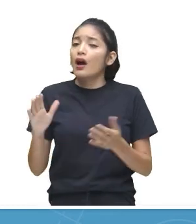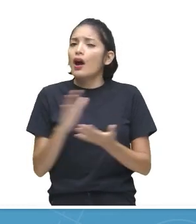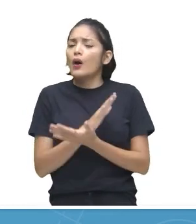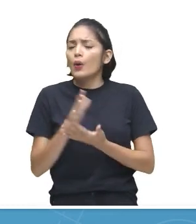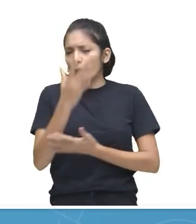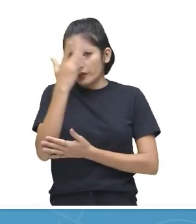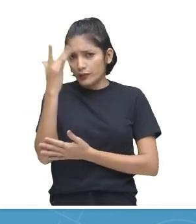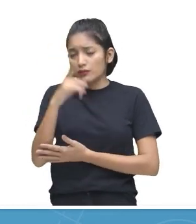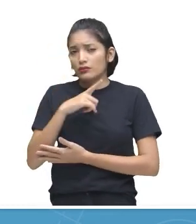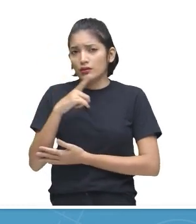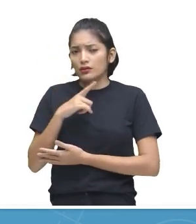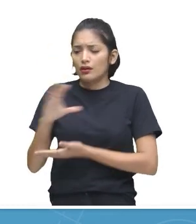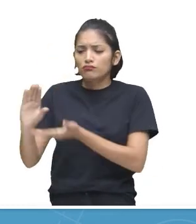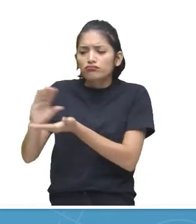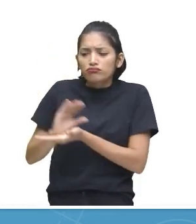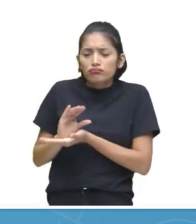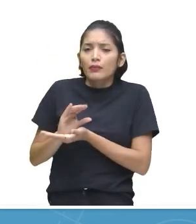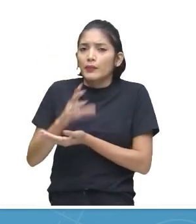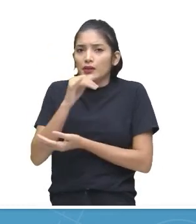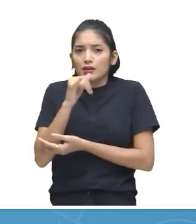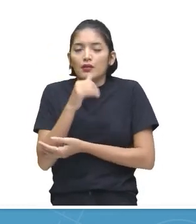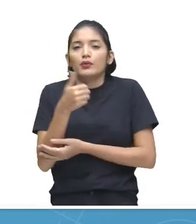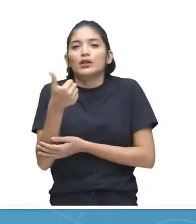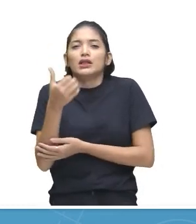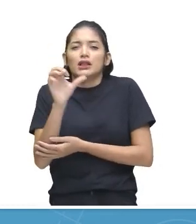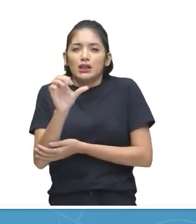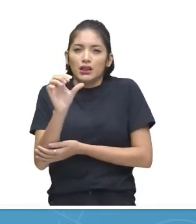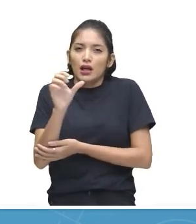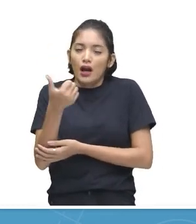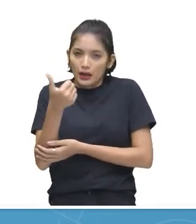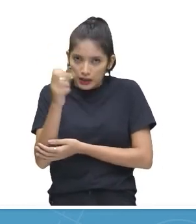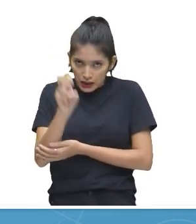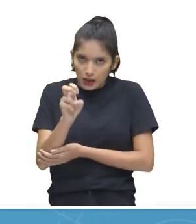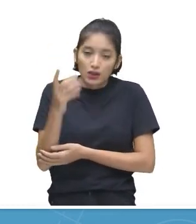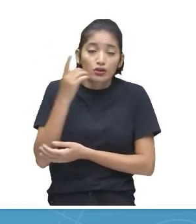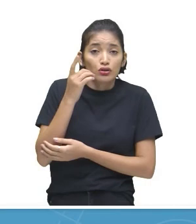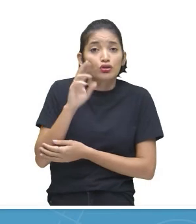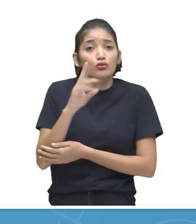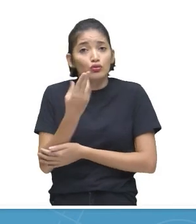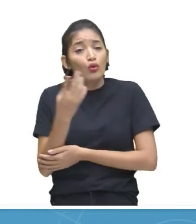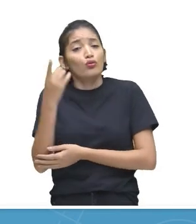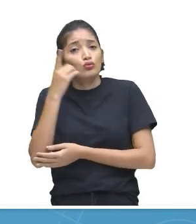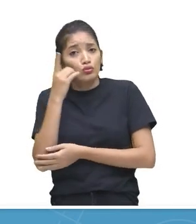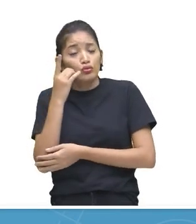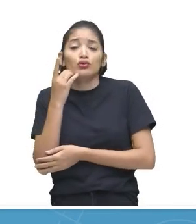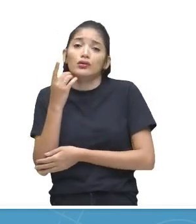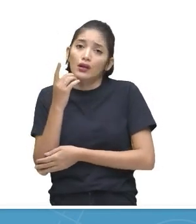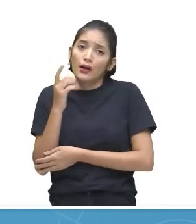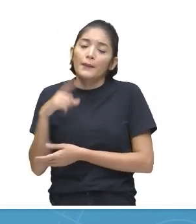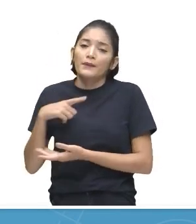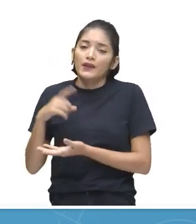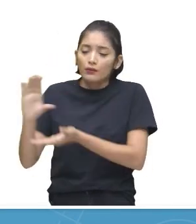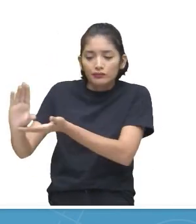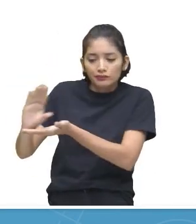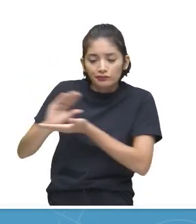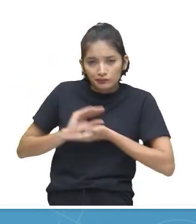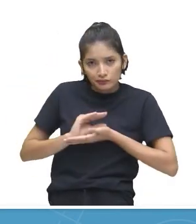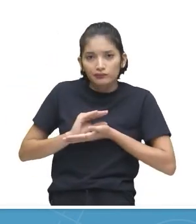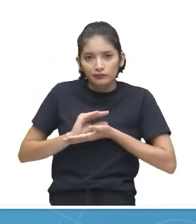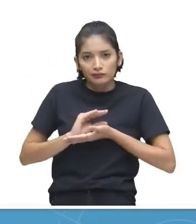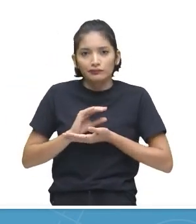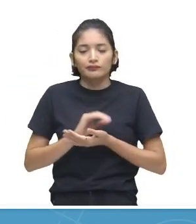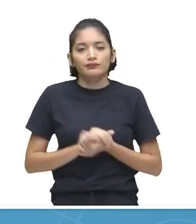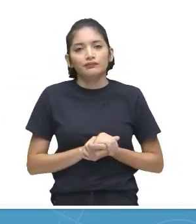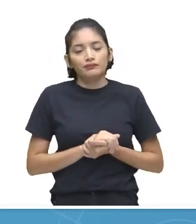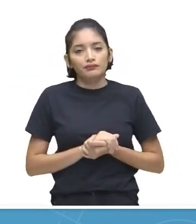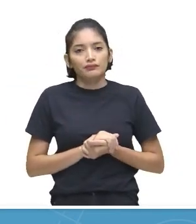que recebem por quinzena, tem pessoas que recebem a diária, então aí é em troca de um salário. Esse mensal aí tá só para exemplificar,